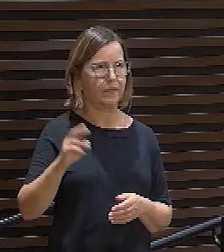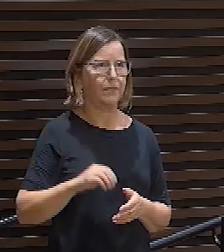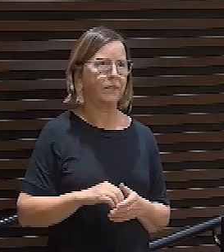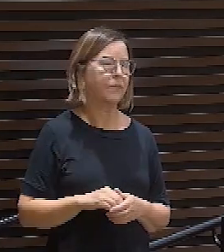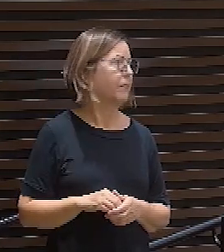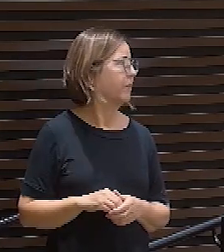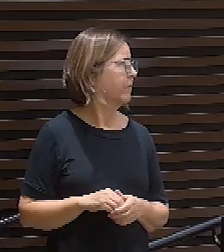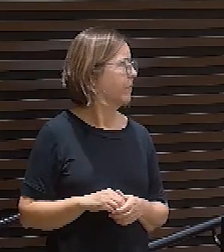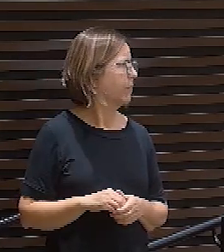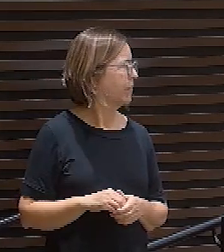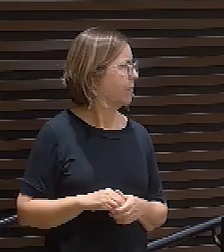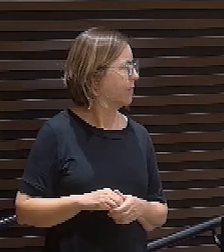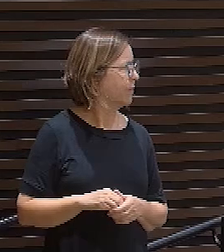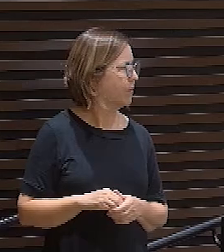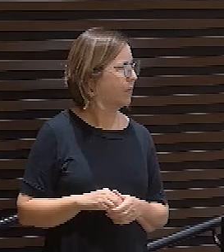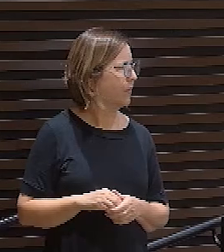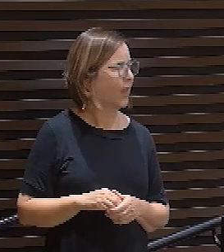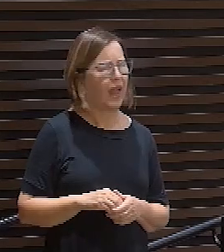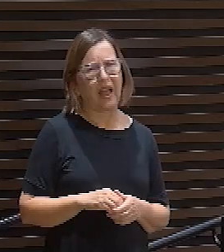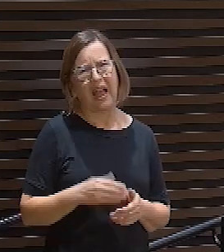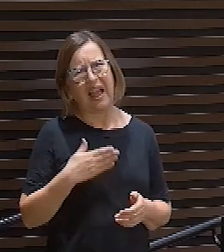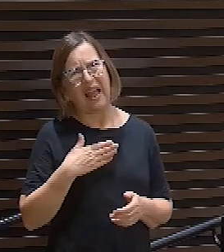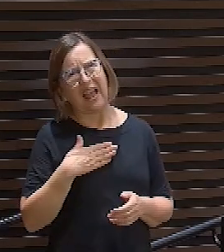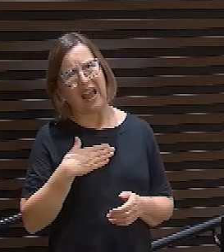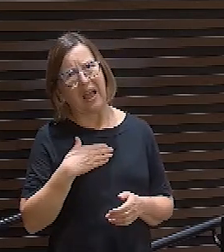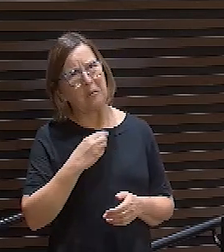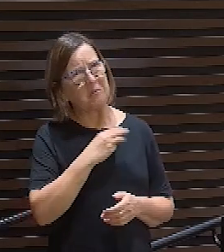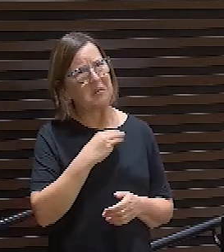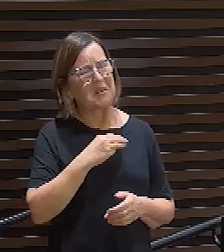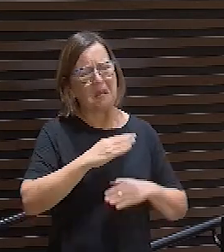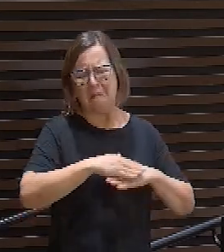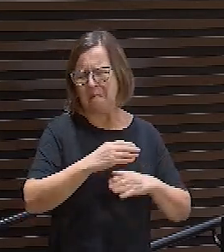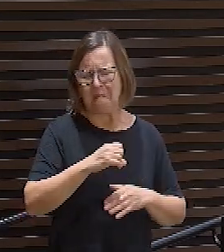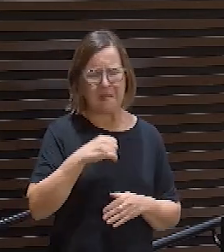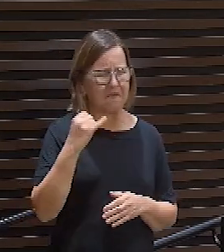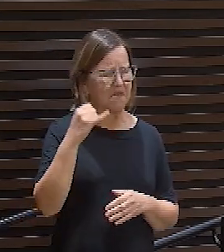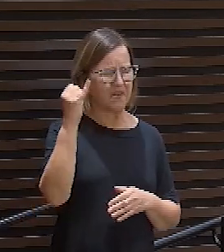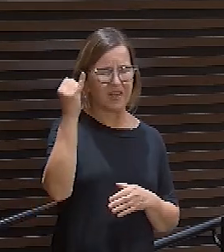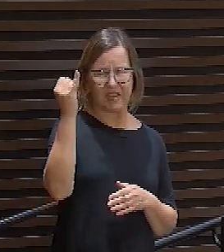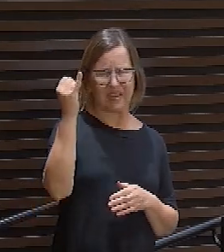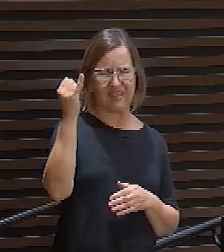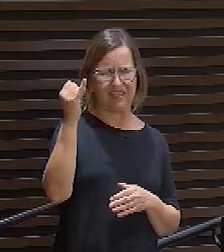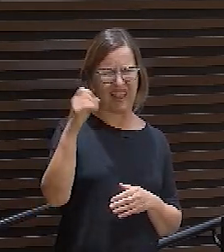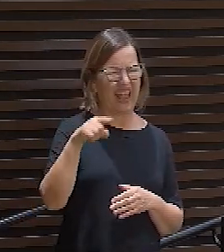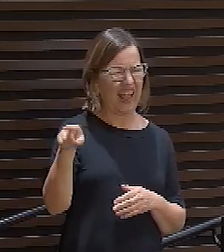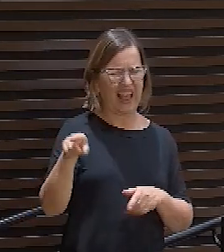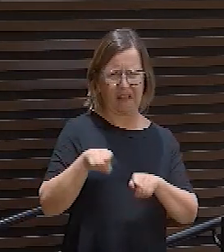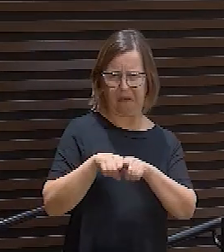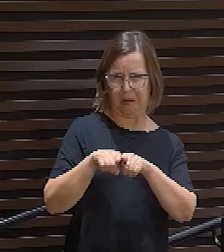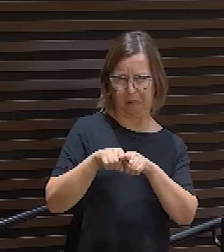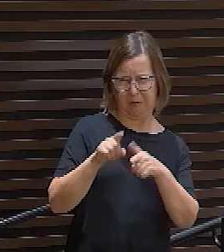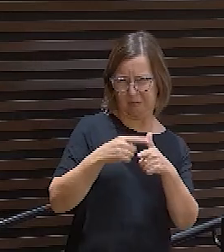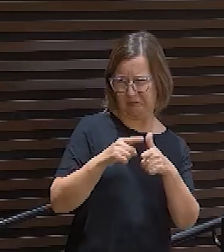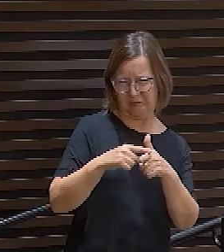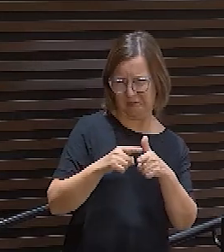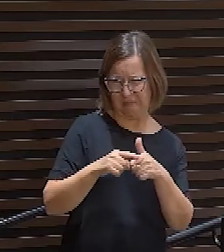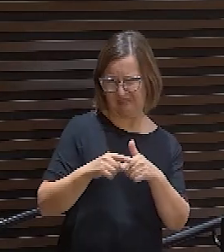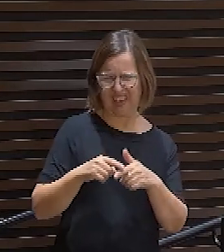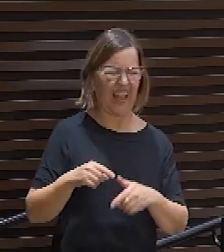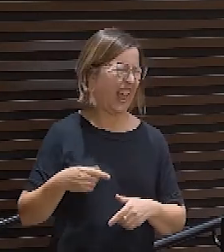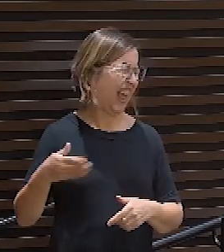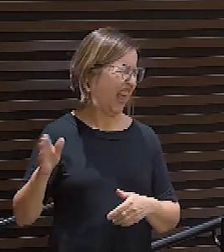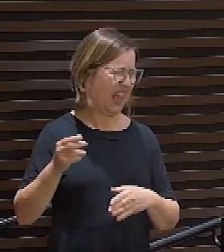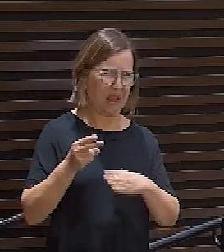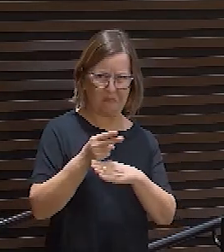o meu ministério é mais importante. Ele tem que abrir mão. Ah, esse irmão está com um problema, ele que procure o pastor, né? Tem pastor